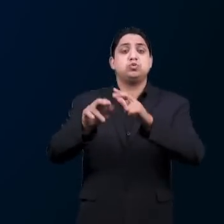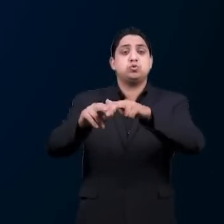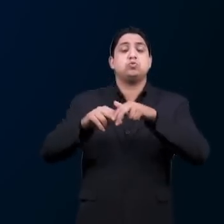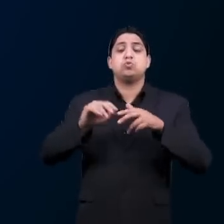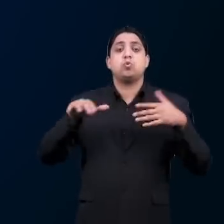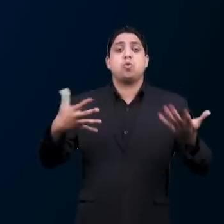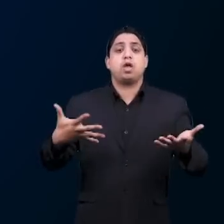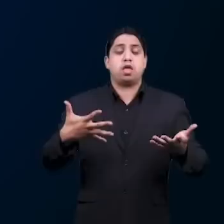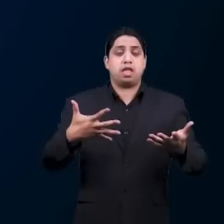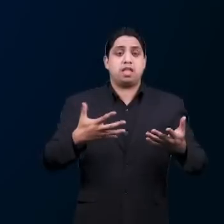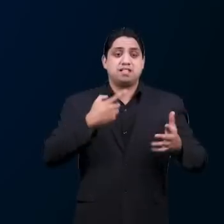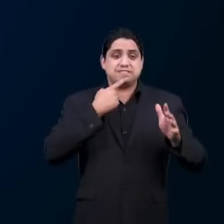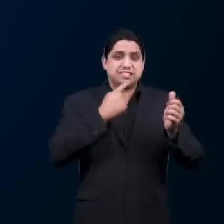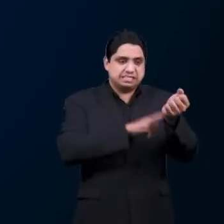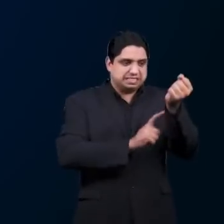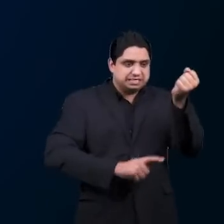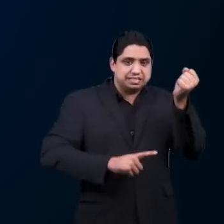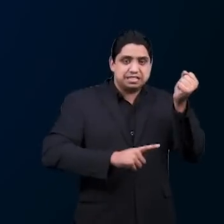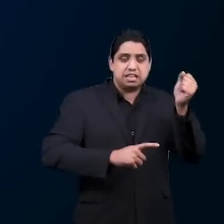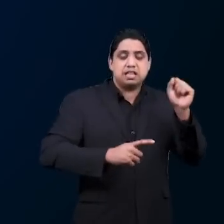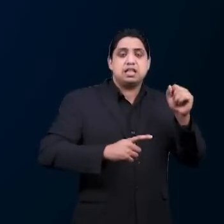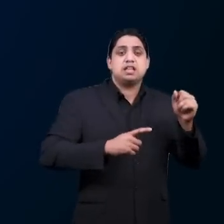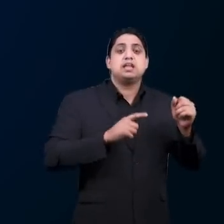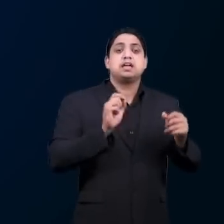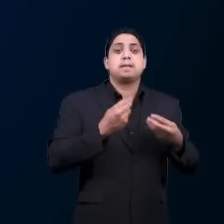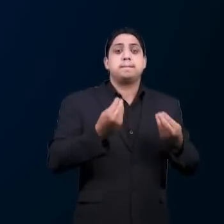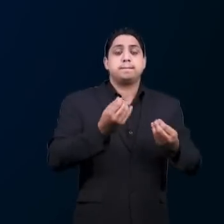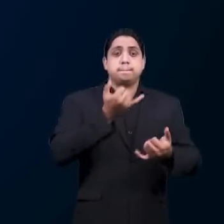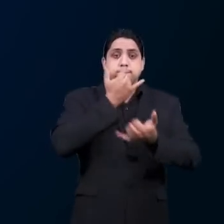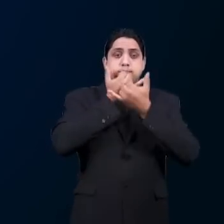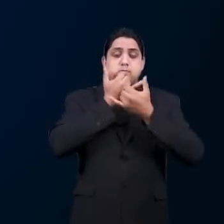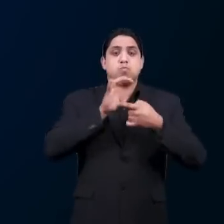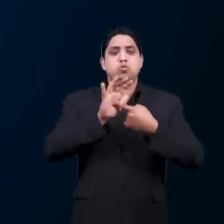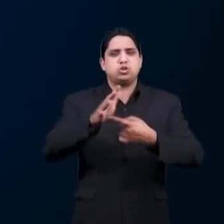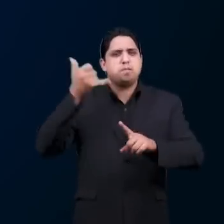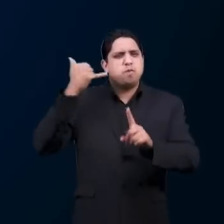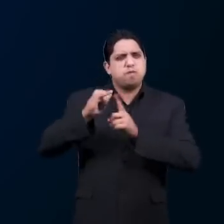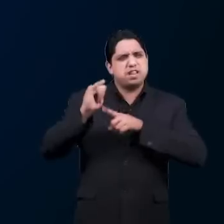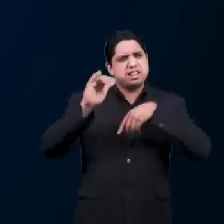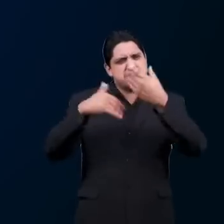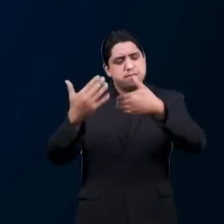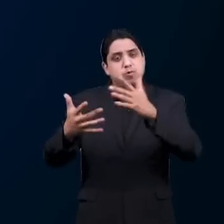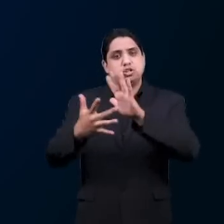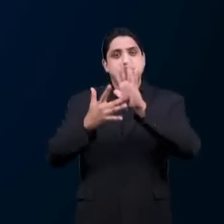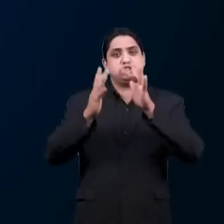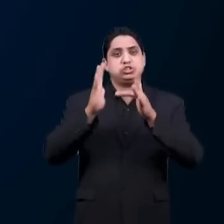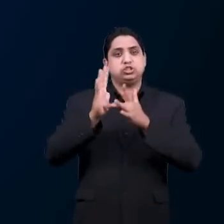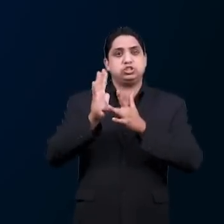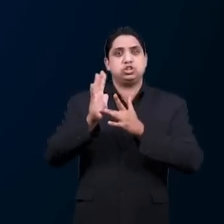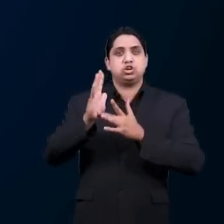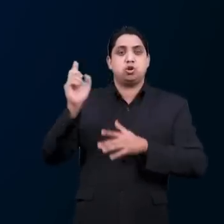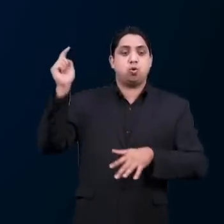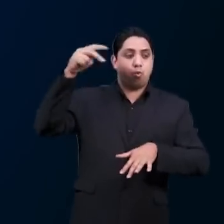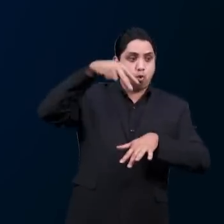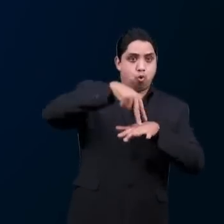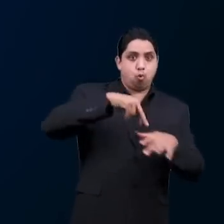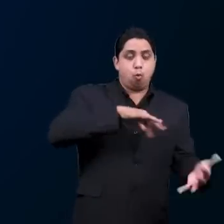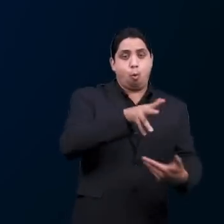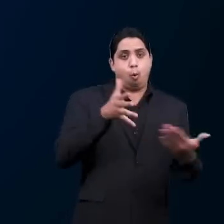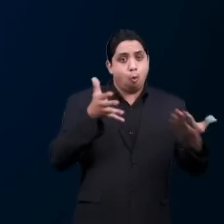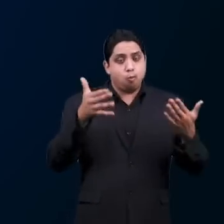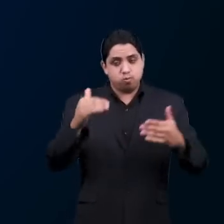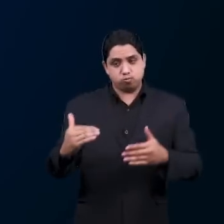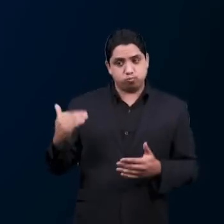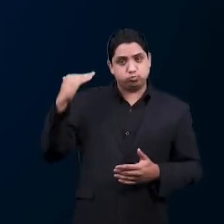de sangue, apontando profeticamente para Jesus como sumo sacerdote, como Hebreus 4:14, visto